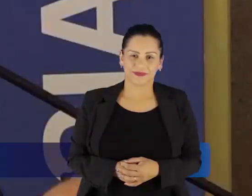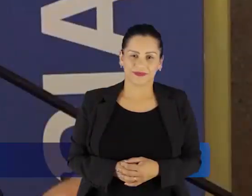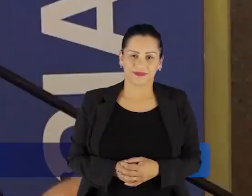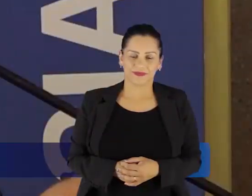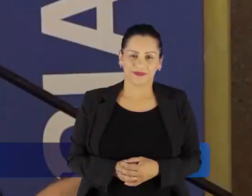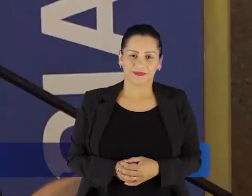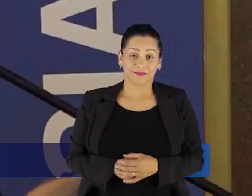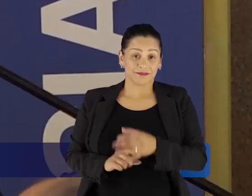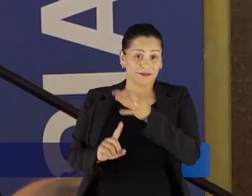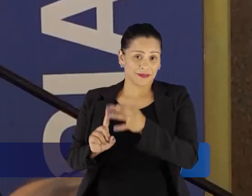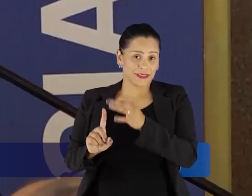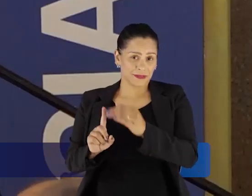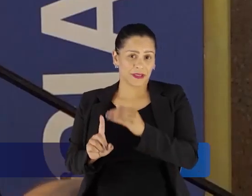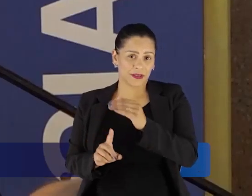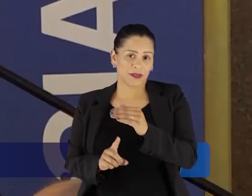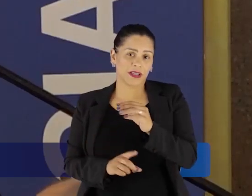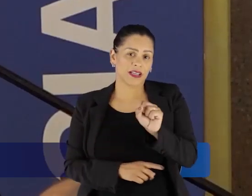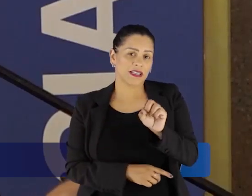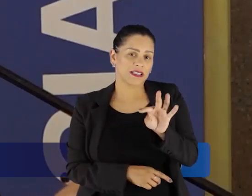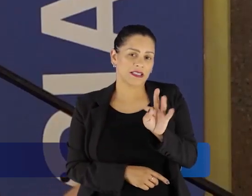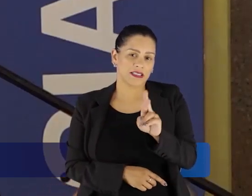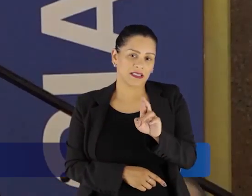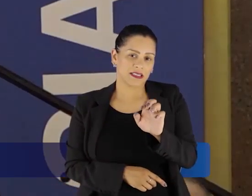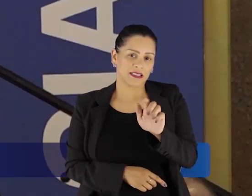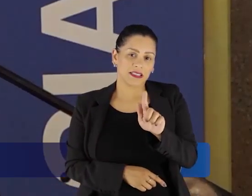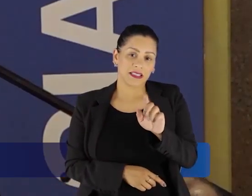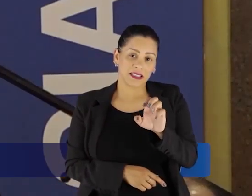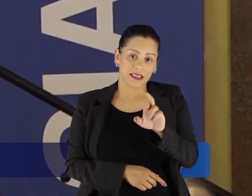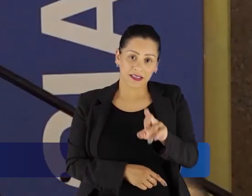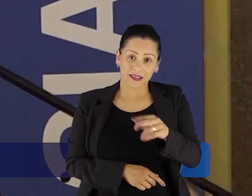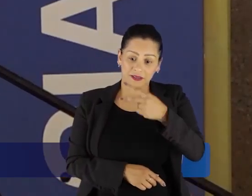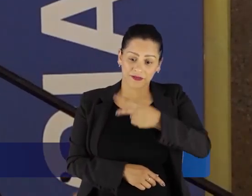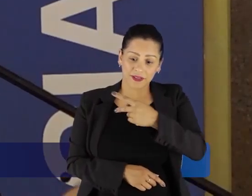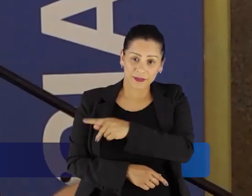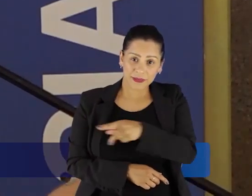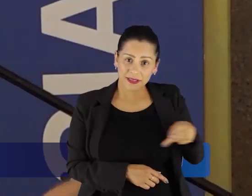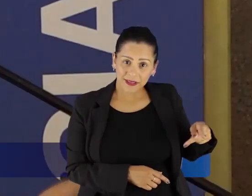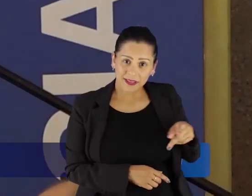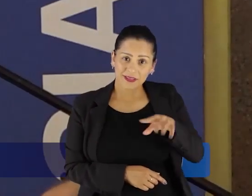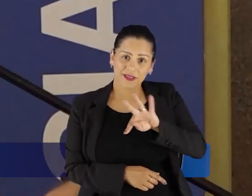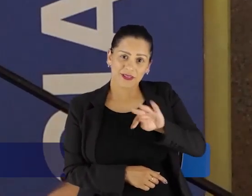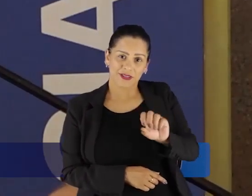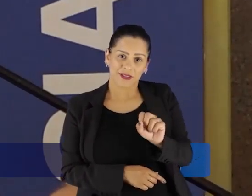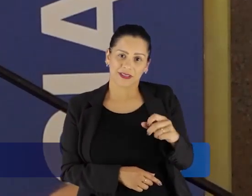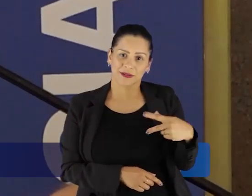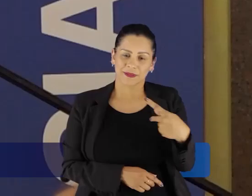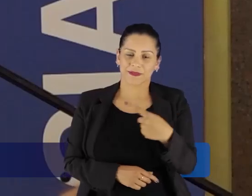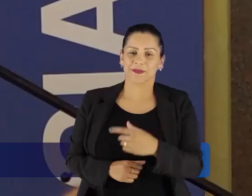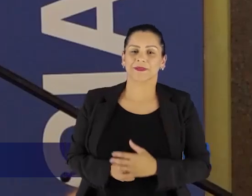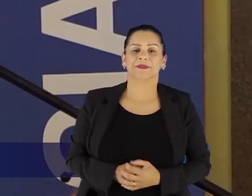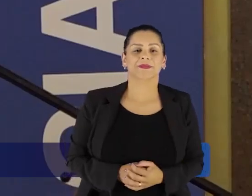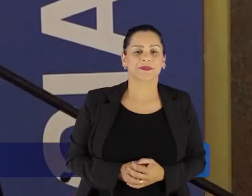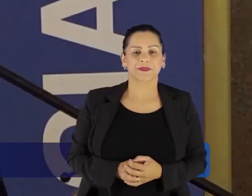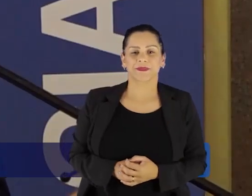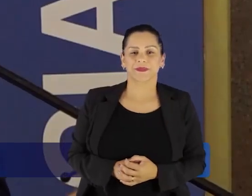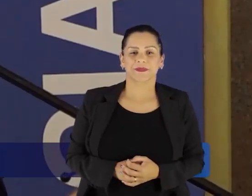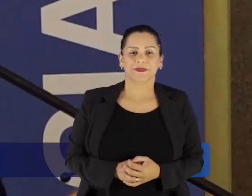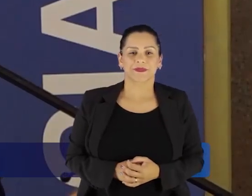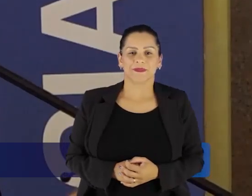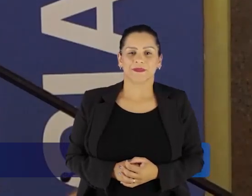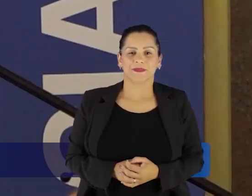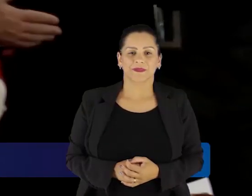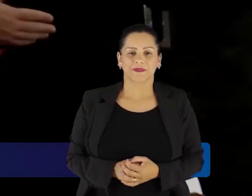o excelentíssimo desembargador Guilherme Gonçalves stanger vice-presidente do Tribunal de Justiça do Estado de São Paulo